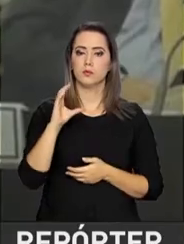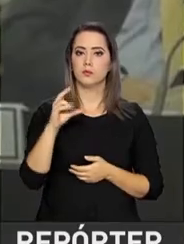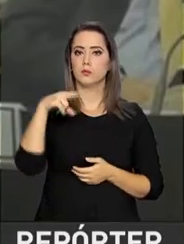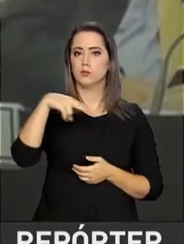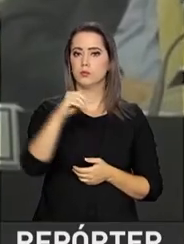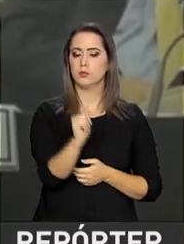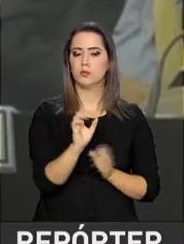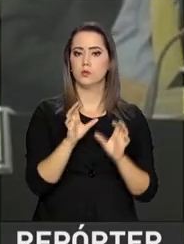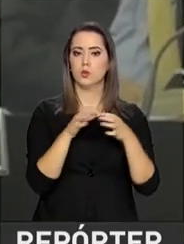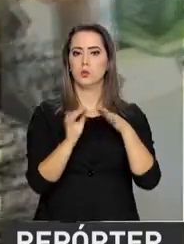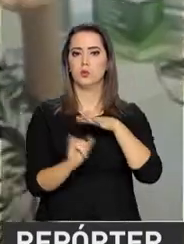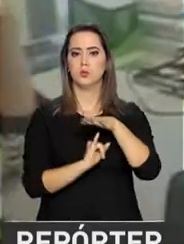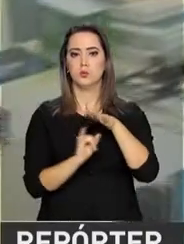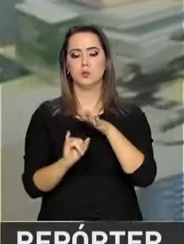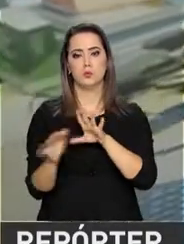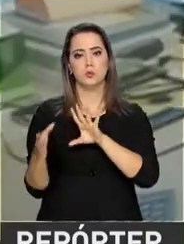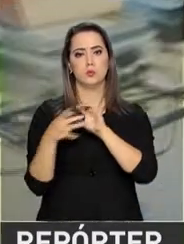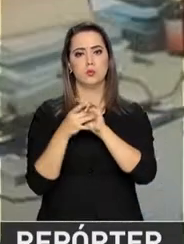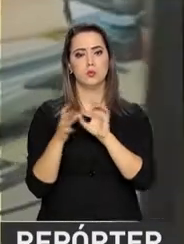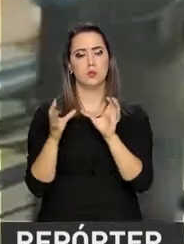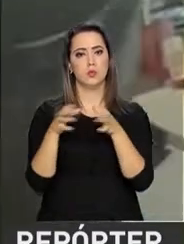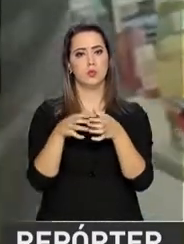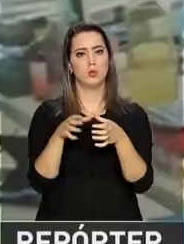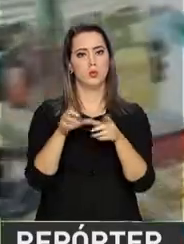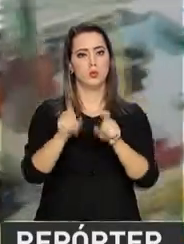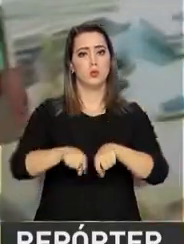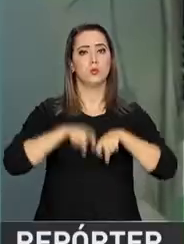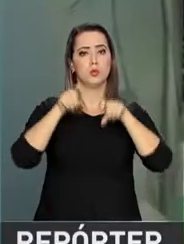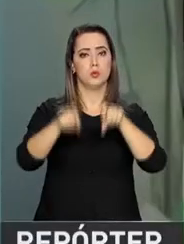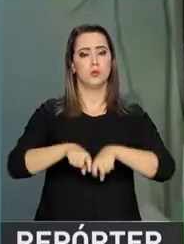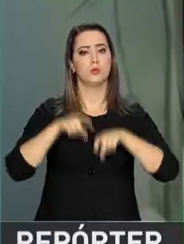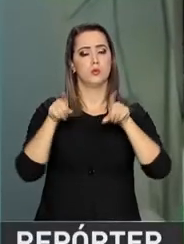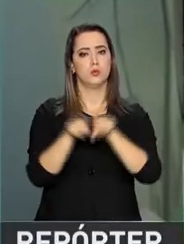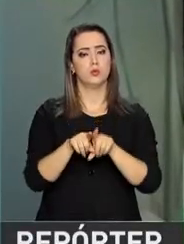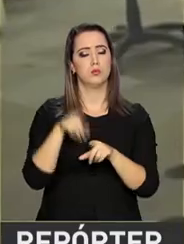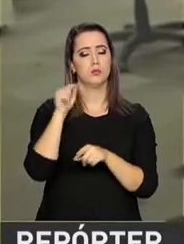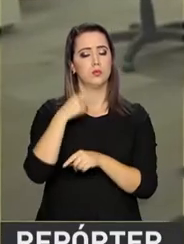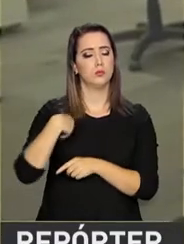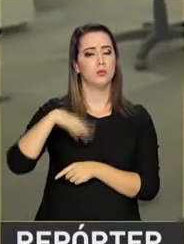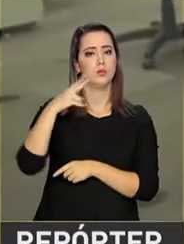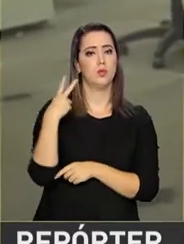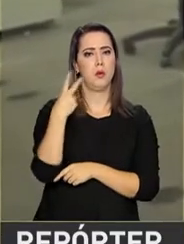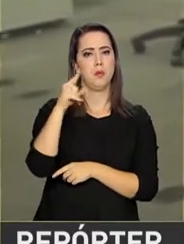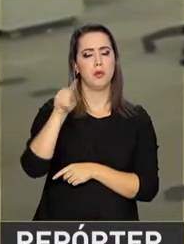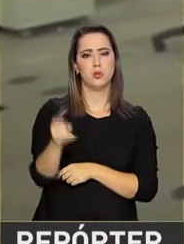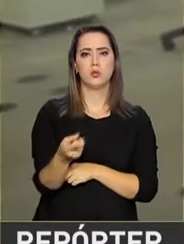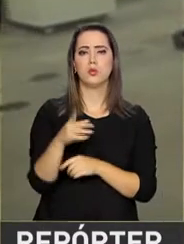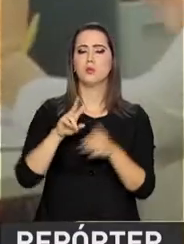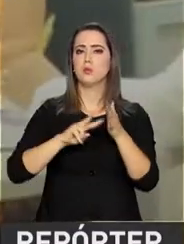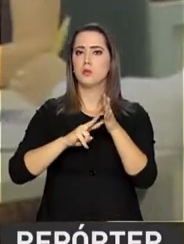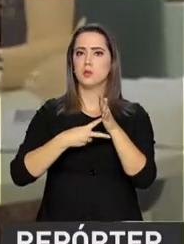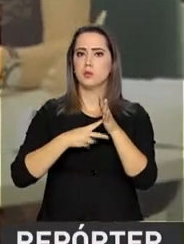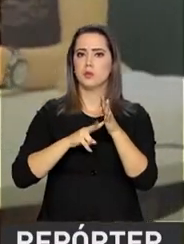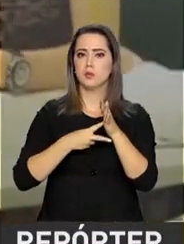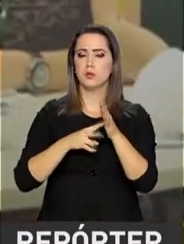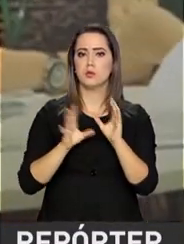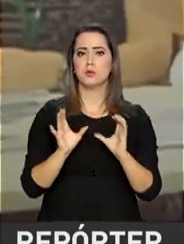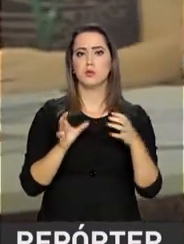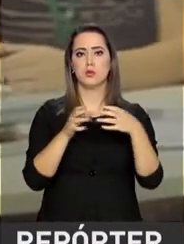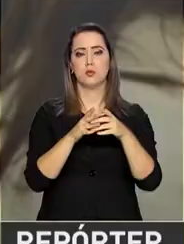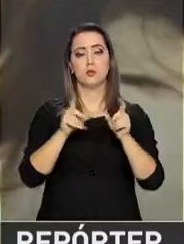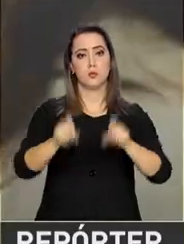a instituição interlocutora do setor agropecuário reúne quase 2 mil sindicatos de produtores rurais